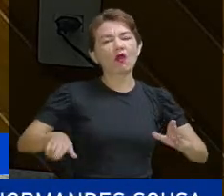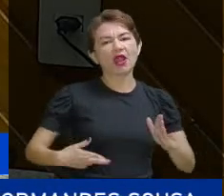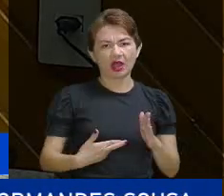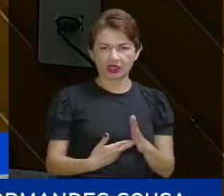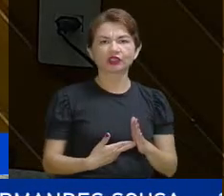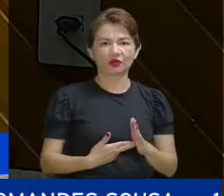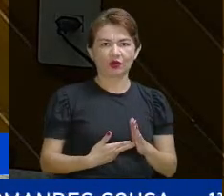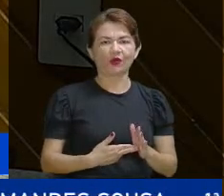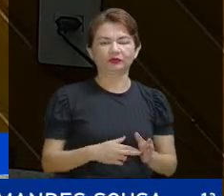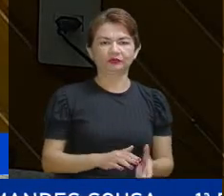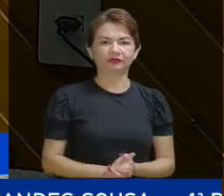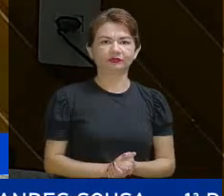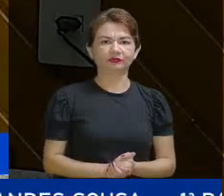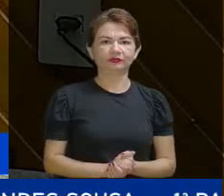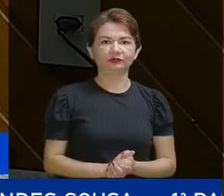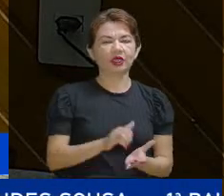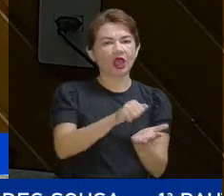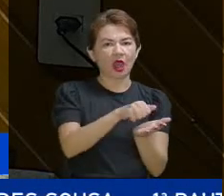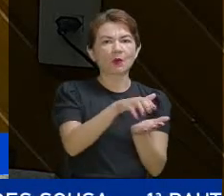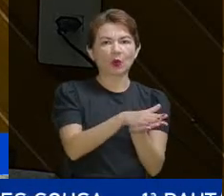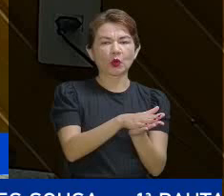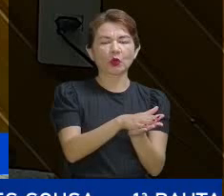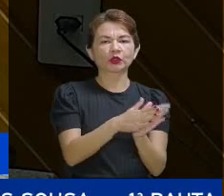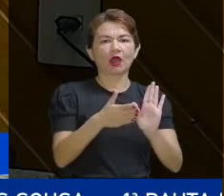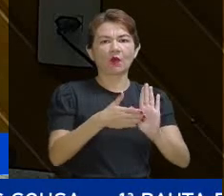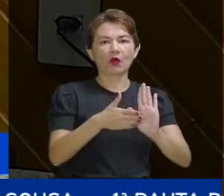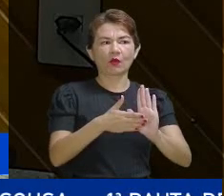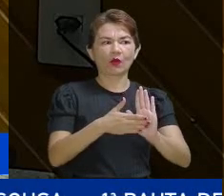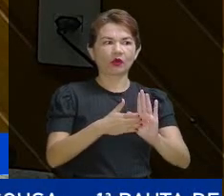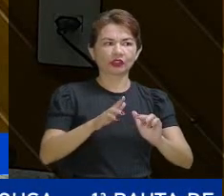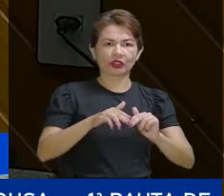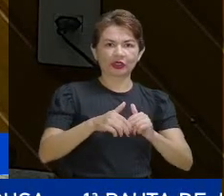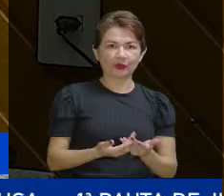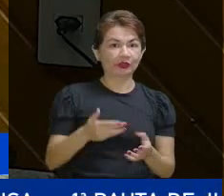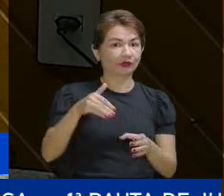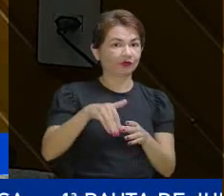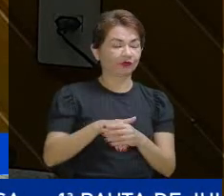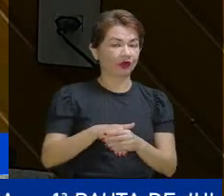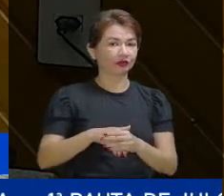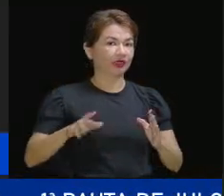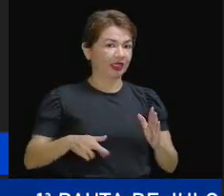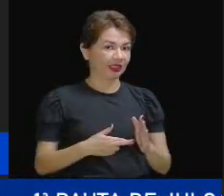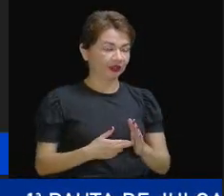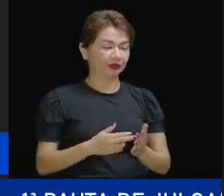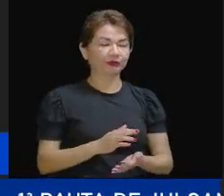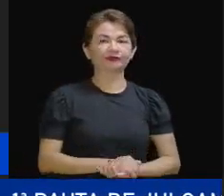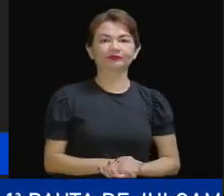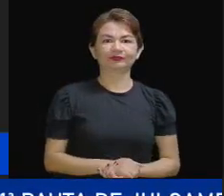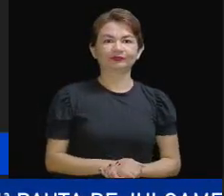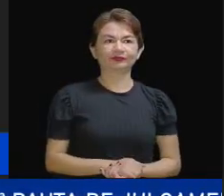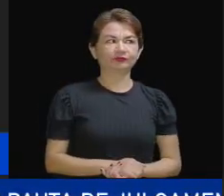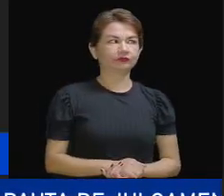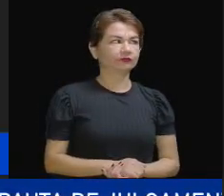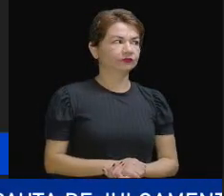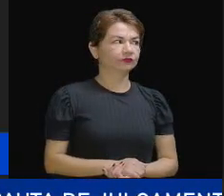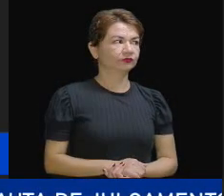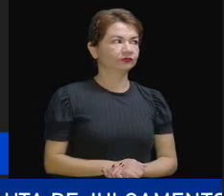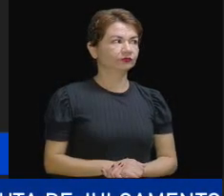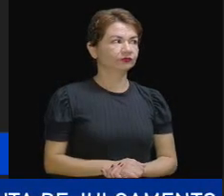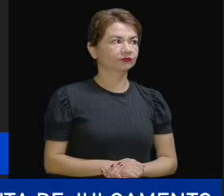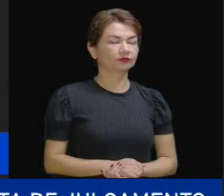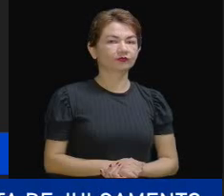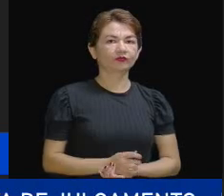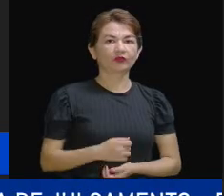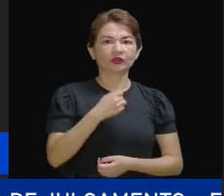relator, inclusive a multa proposta no voto do relator. Como vota? Como vota o